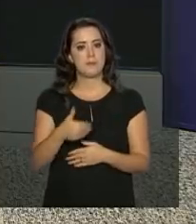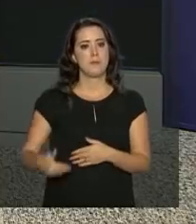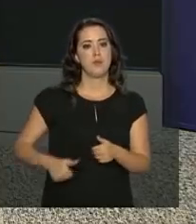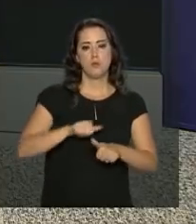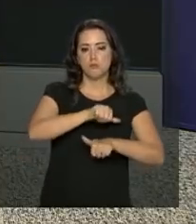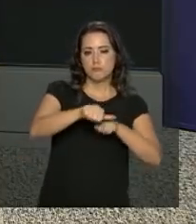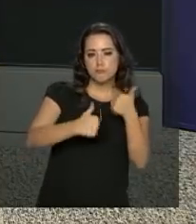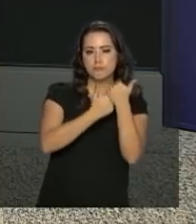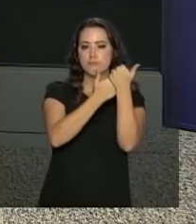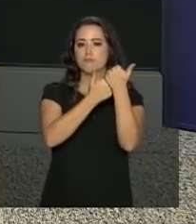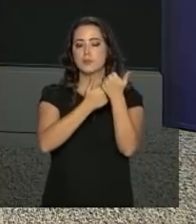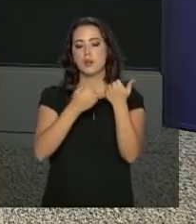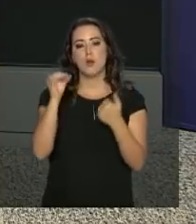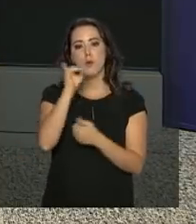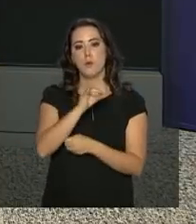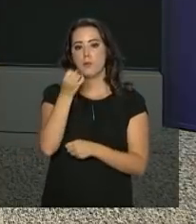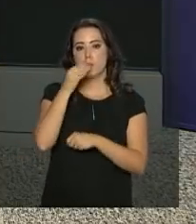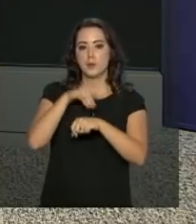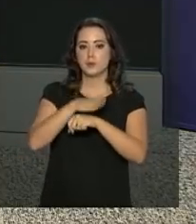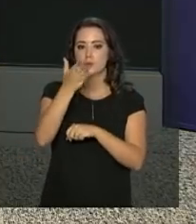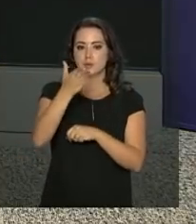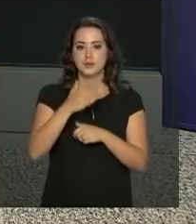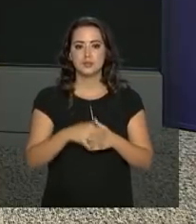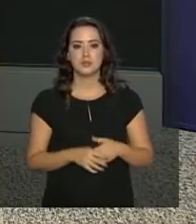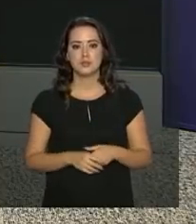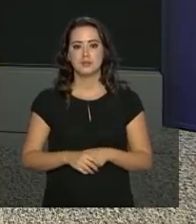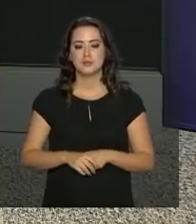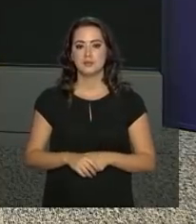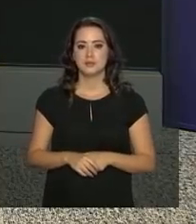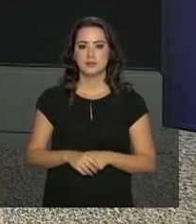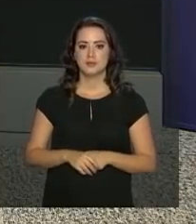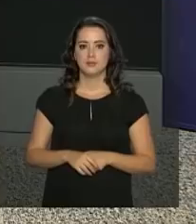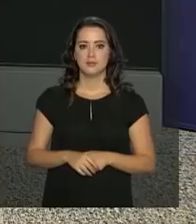de transição. Olá, Daniele, boa noite.